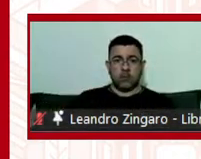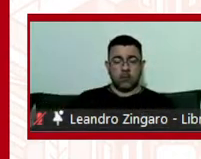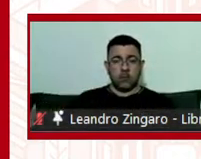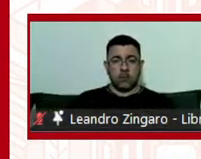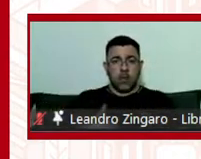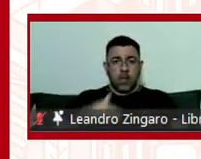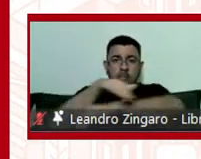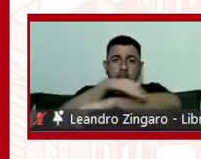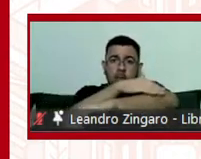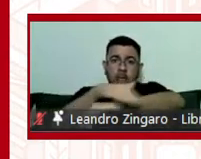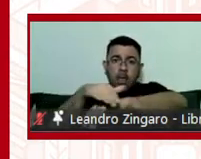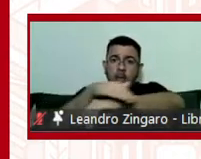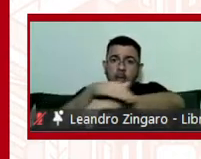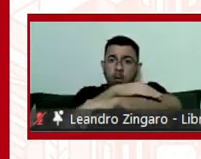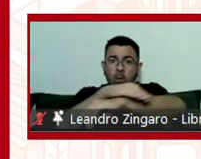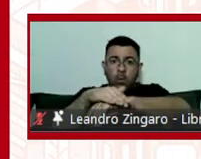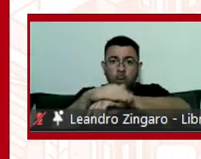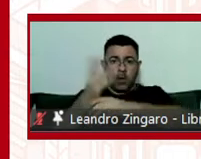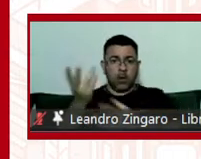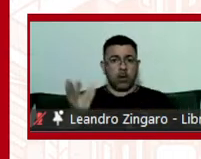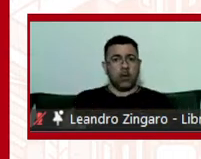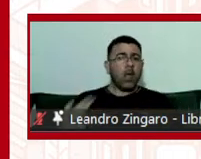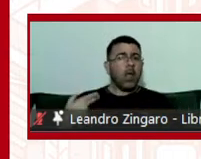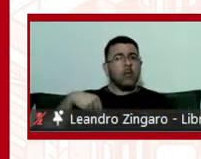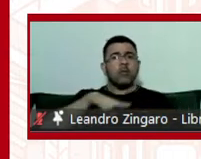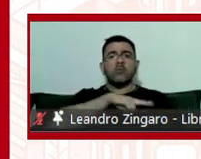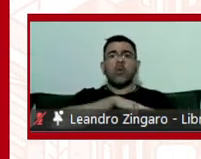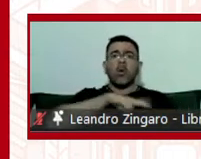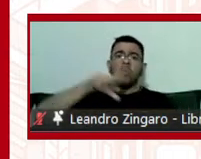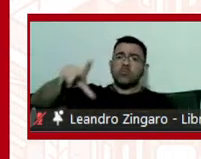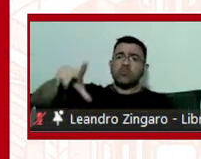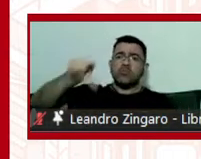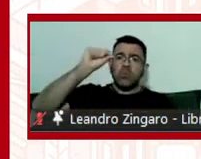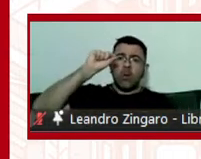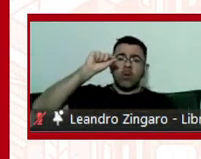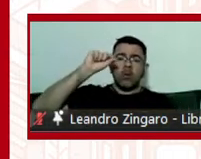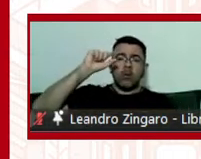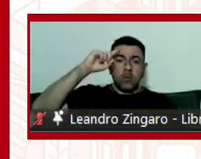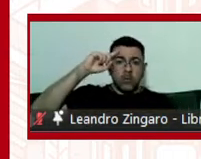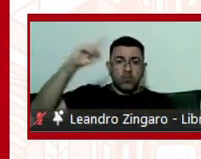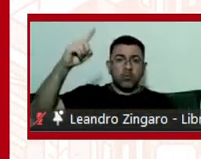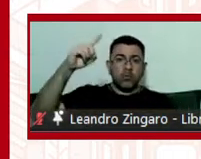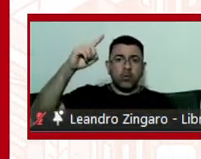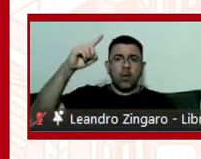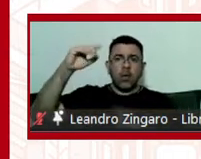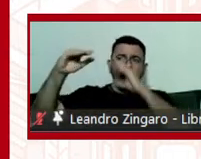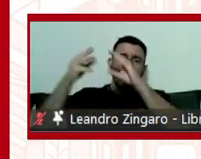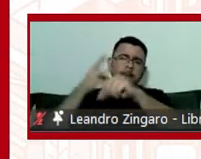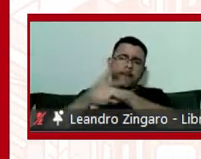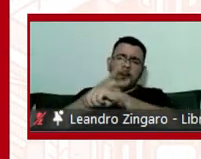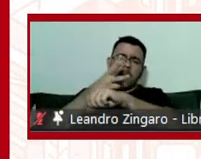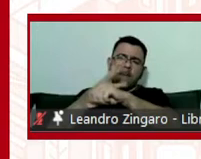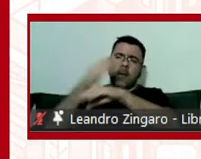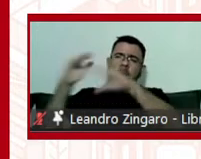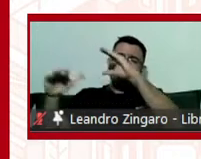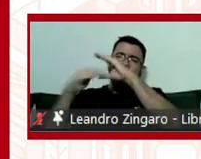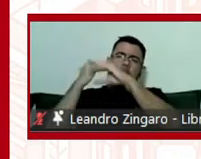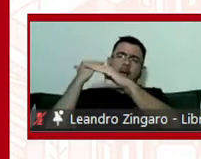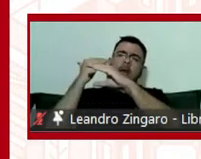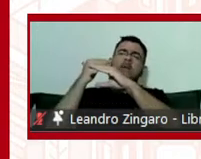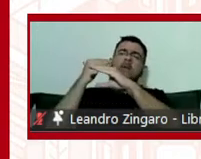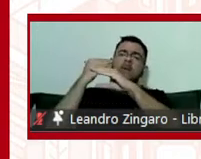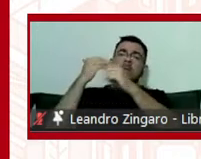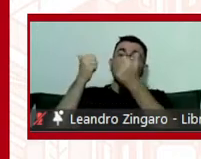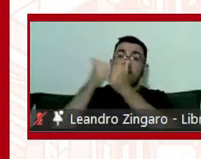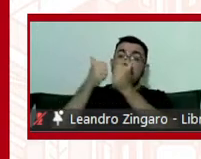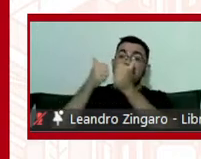nós aqui escolhemos qual antecedência eu vou receber a notificação de WhatsApp quando o caminhão tá perto da minha casa se com 2 horas